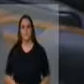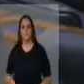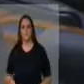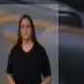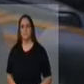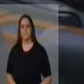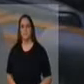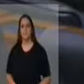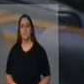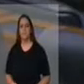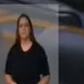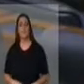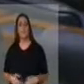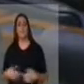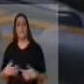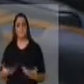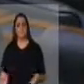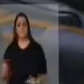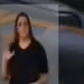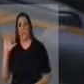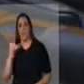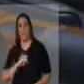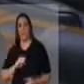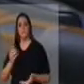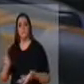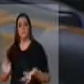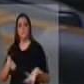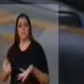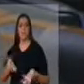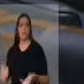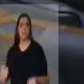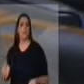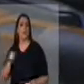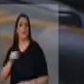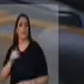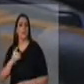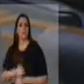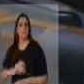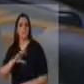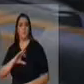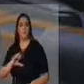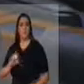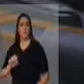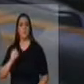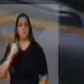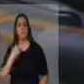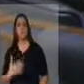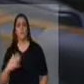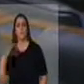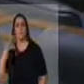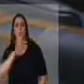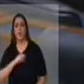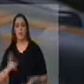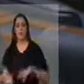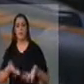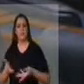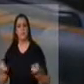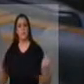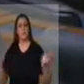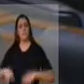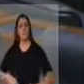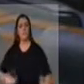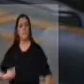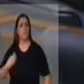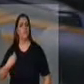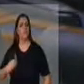e tratamento iniciado logo que se sabe que tem essa doença, certamente vai representar a possibilidade de